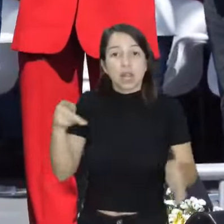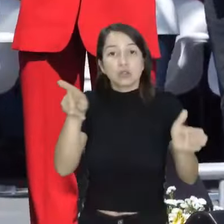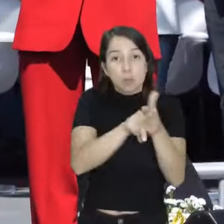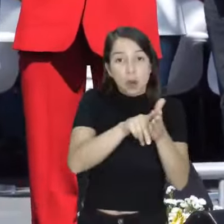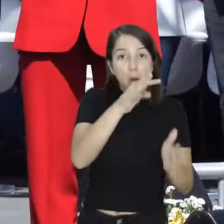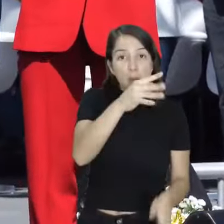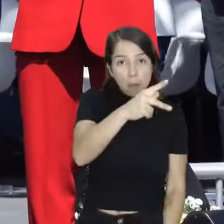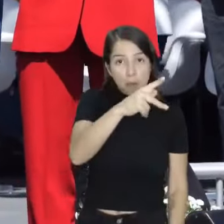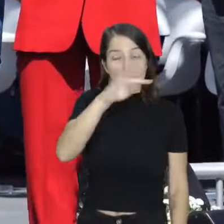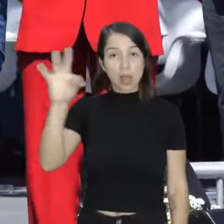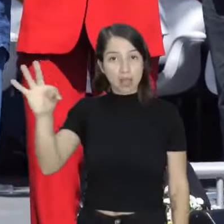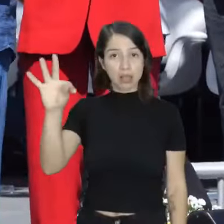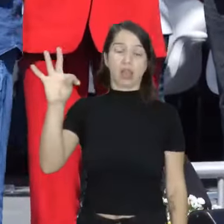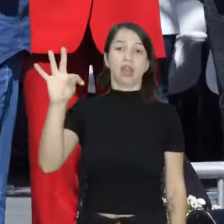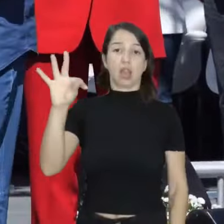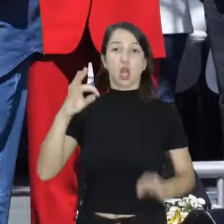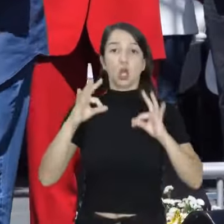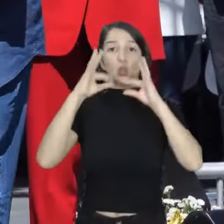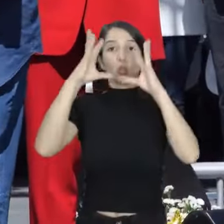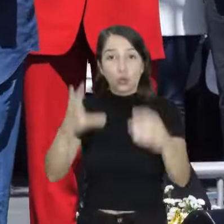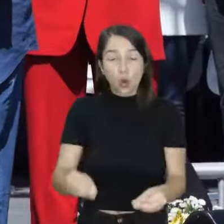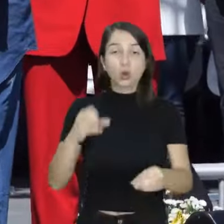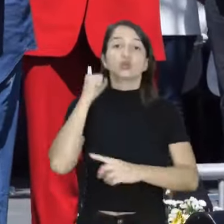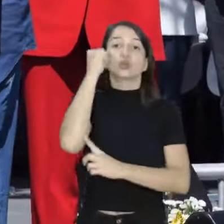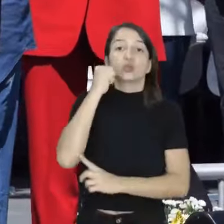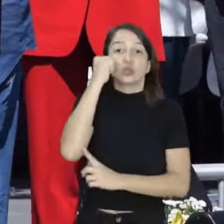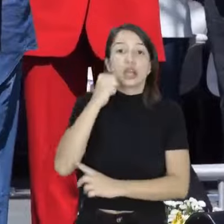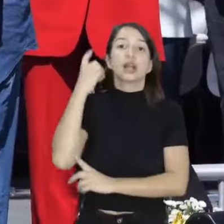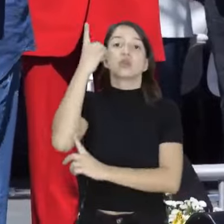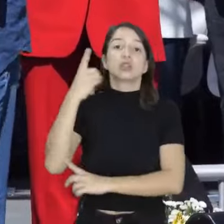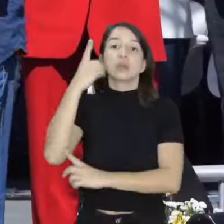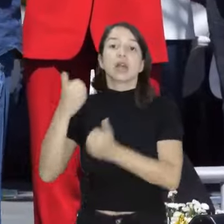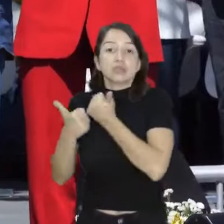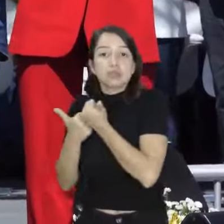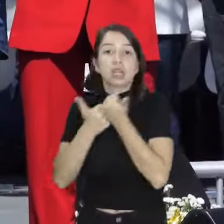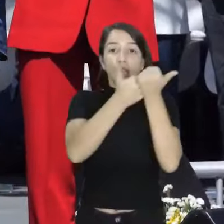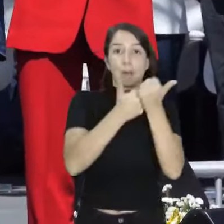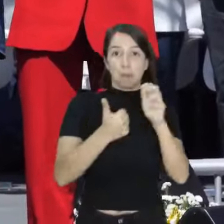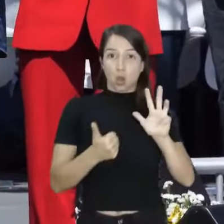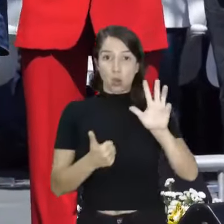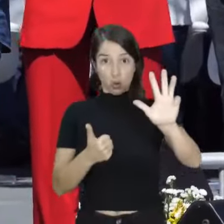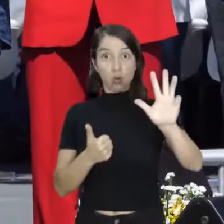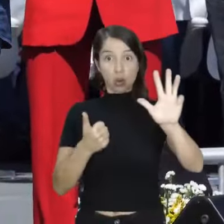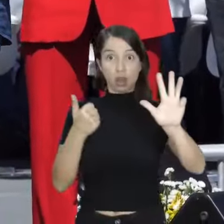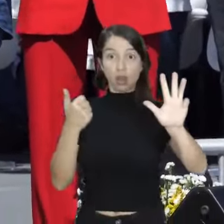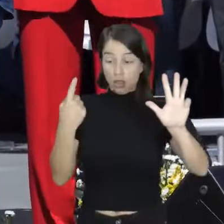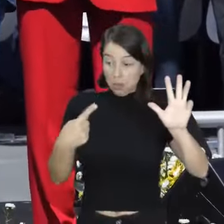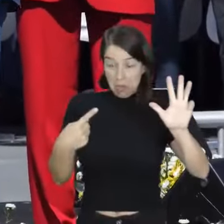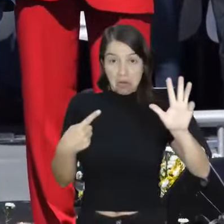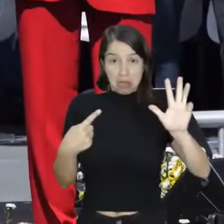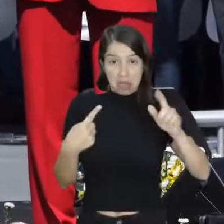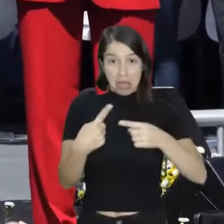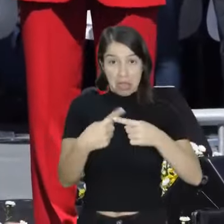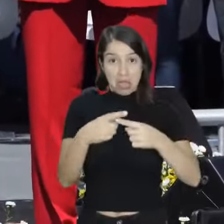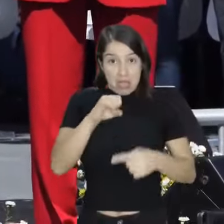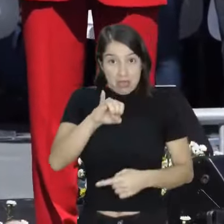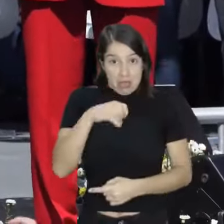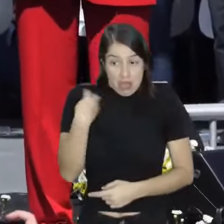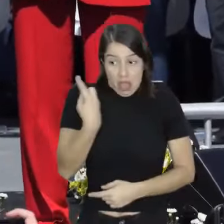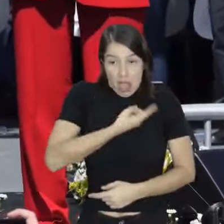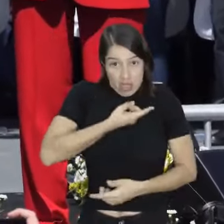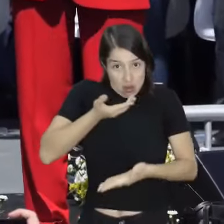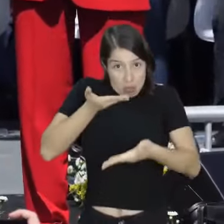me apoiam. Porque se a gente ganhar, a gente vai ter que dar um jeito no Centrão. A gente vai ter que mexer